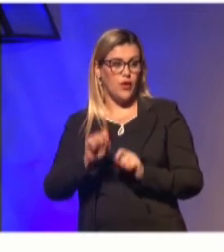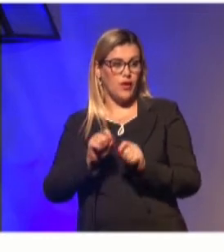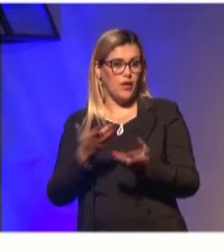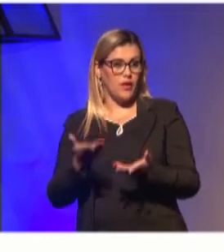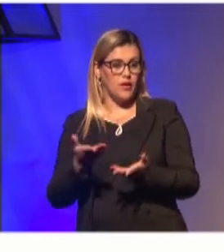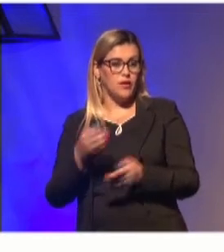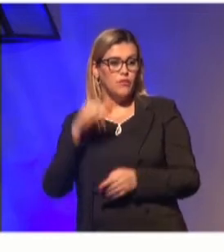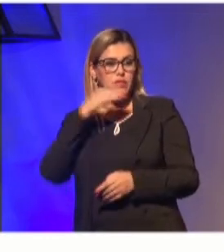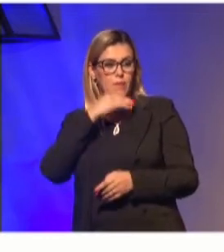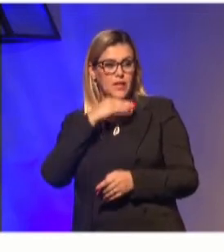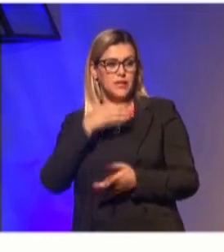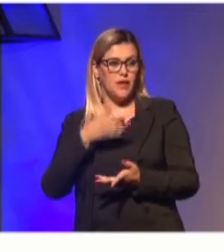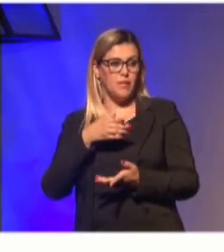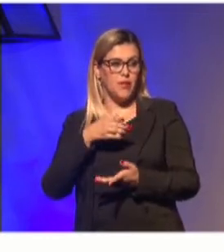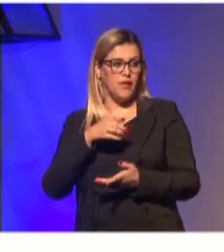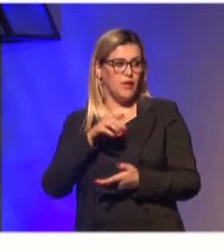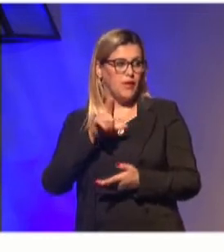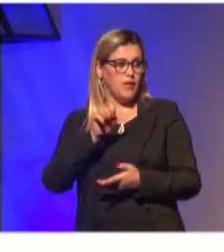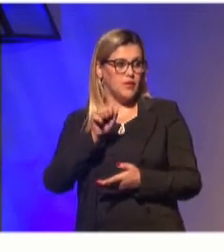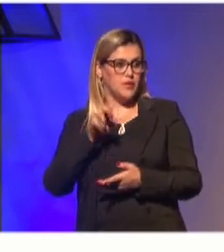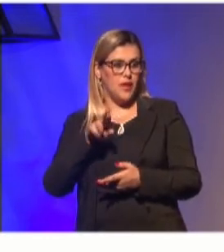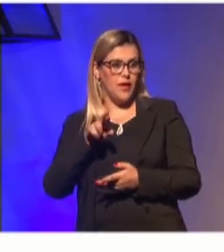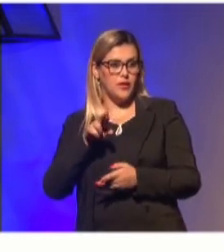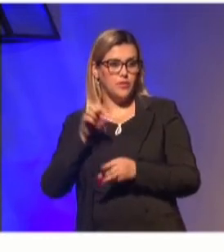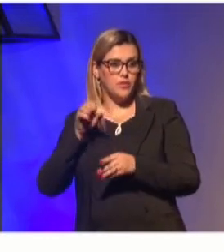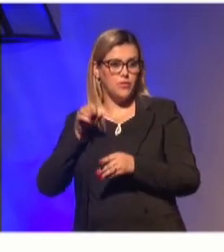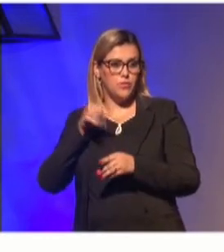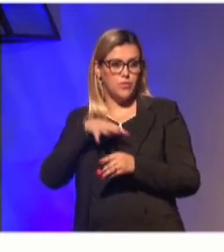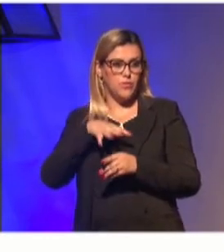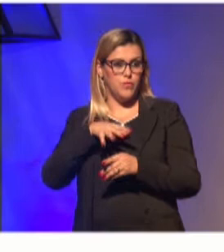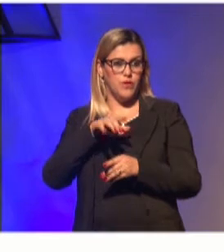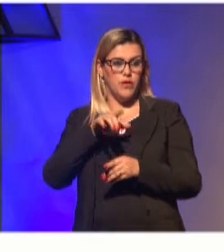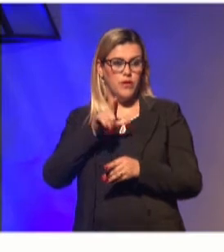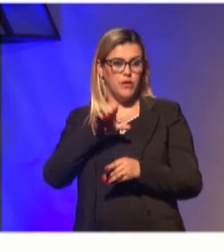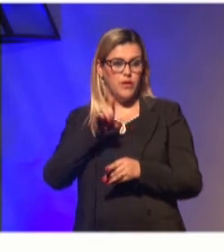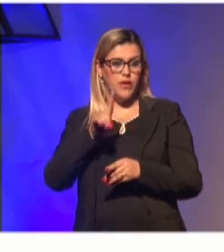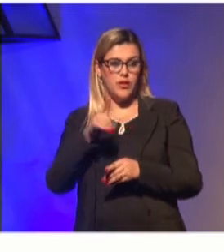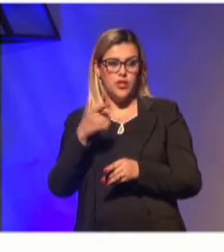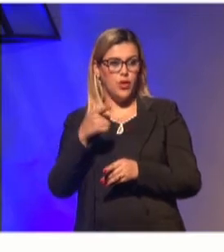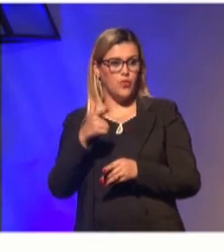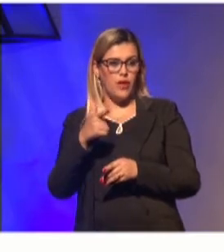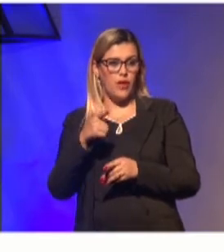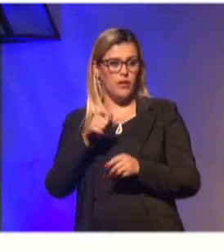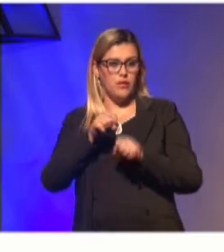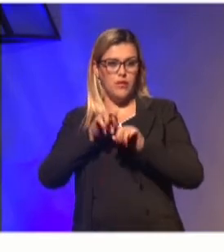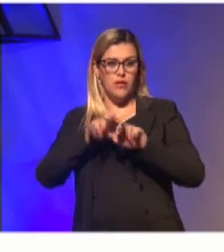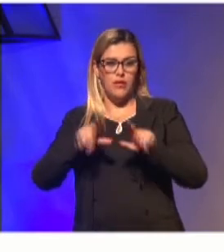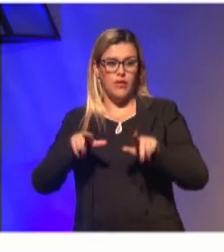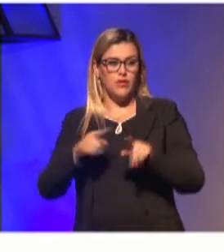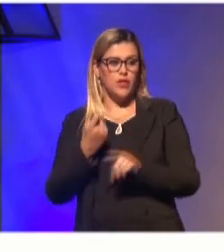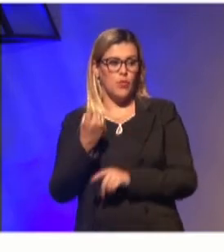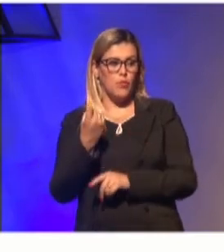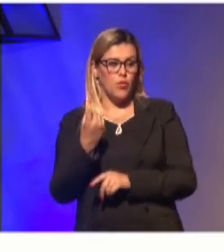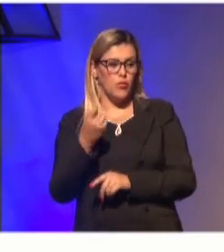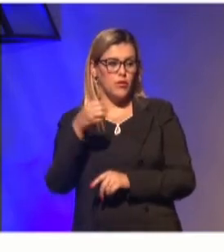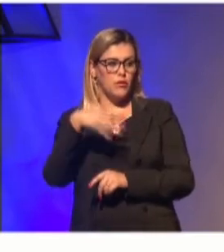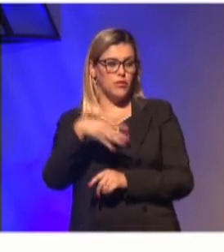Então a gente percebe o laser, todo mundo indo juntinho, e no LED não tem essa capacidade aí, essa coerência.